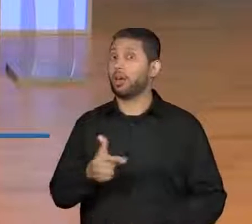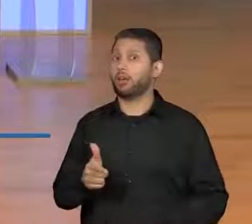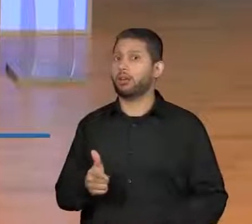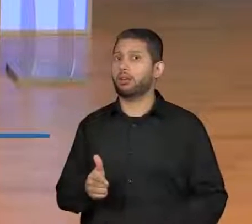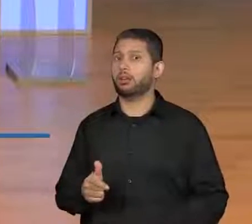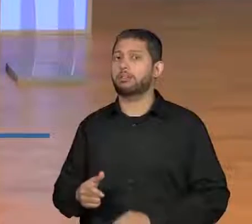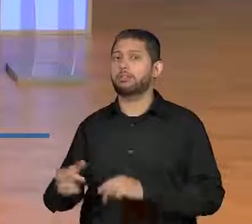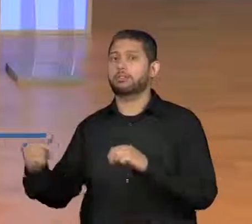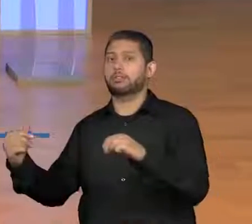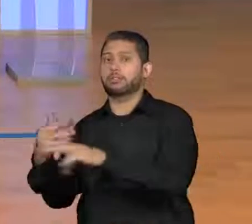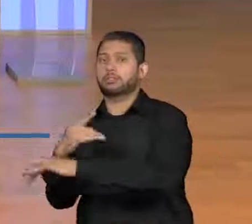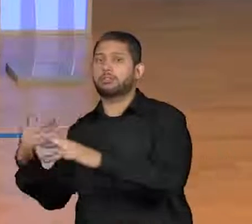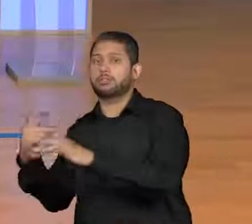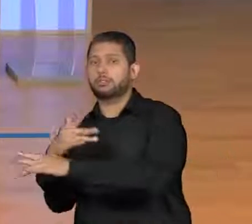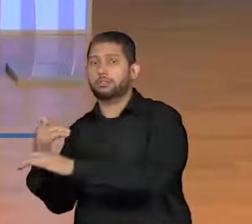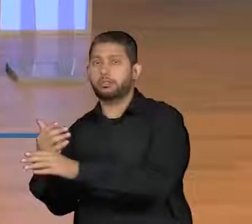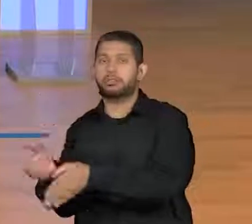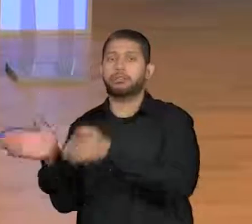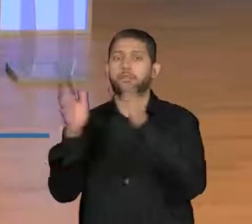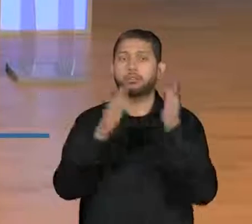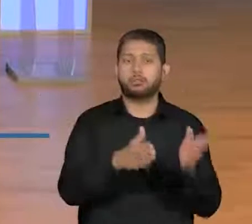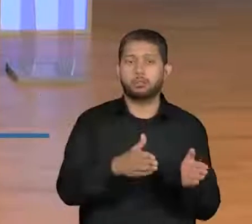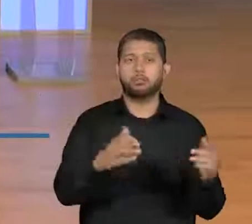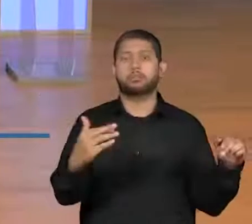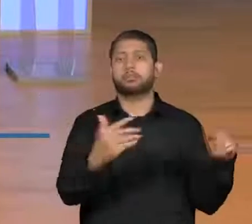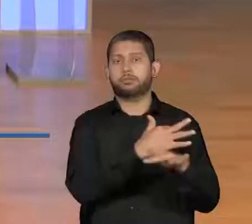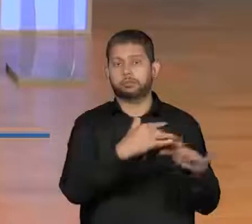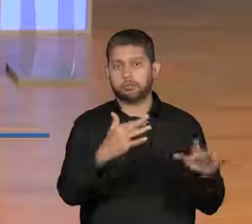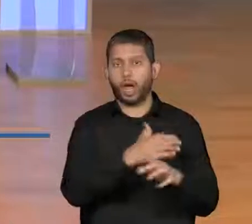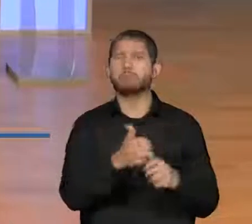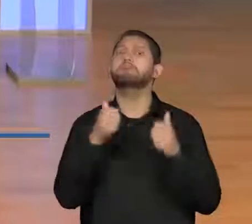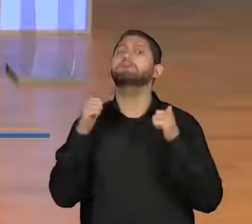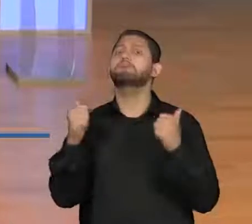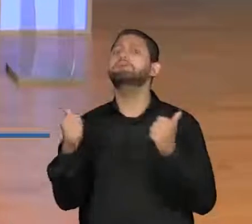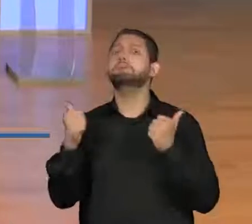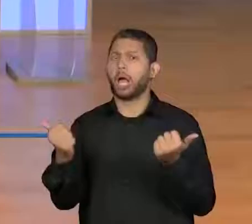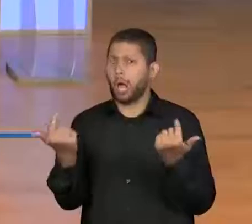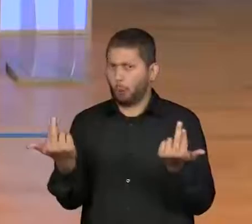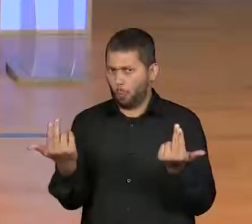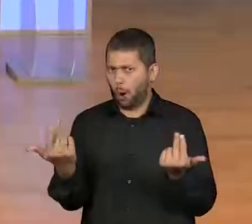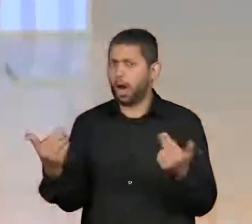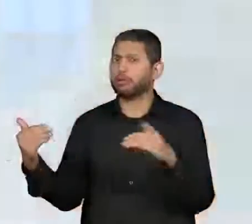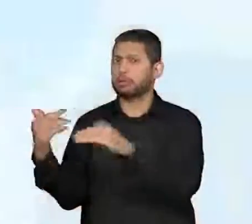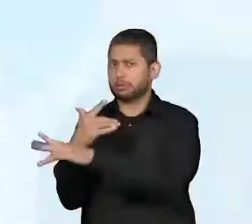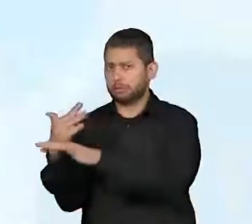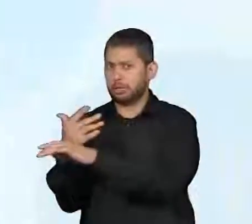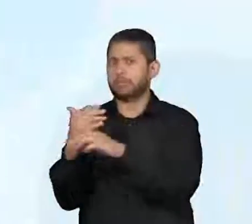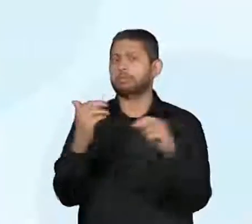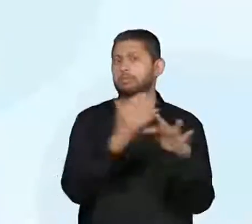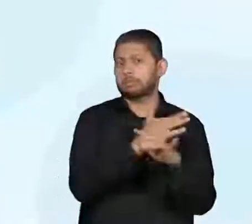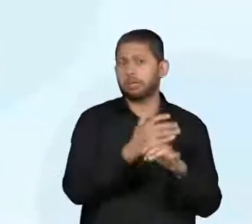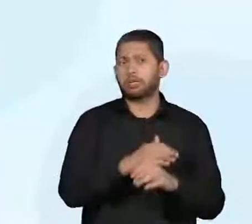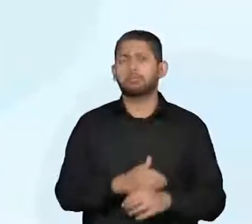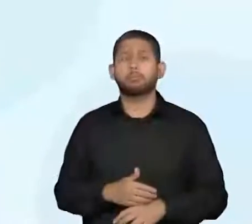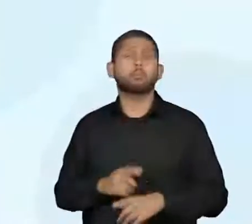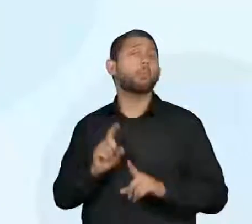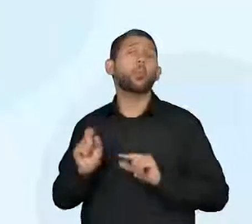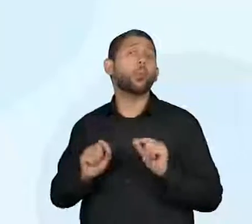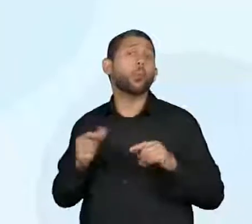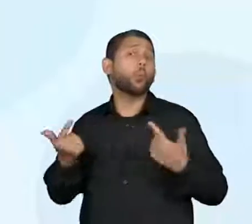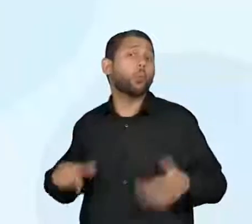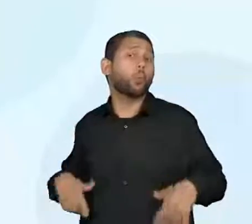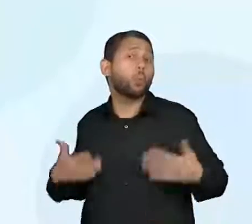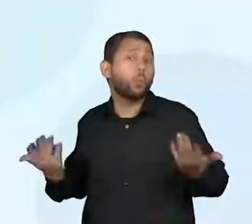Todas duas apresentam aí o centro da cidade. O que mais que a gente pode pensar sobre essas duas imagens? Vamos continuar a